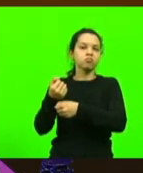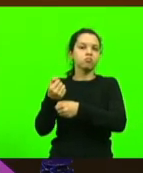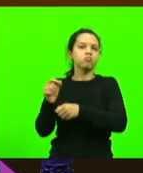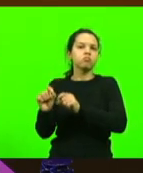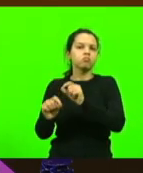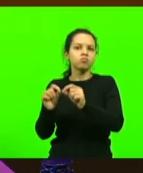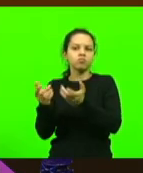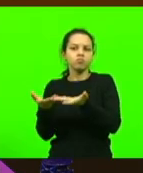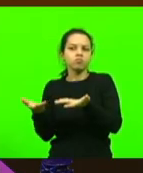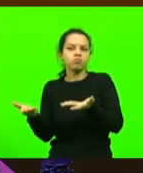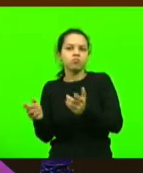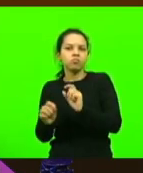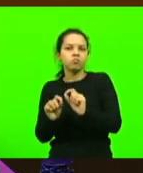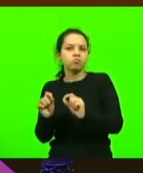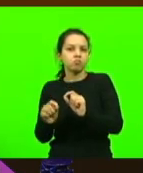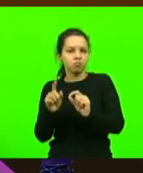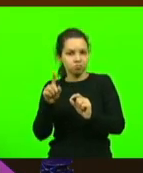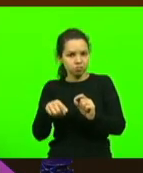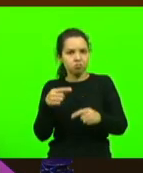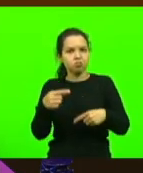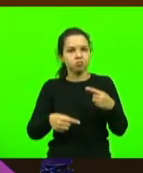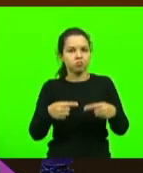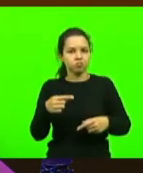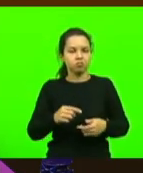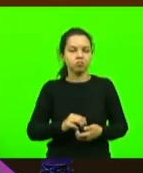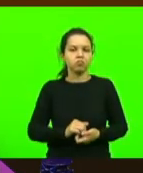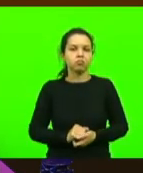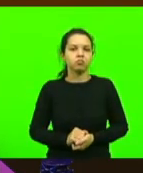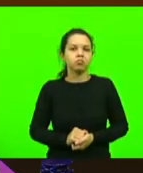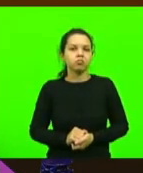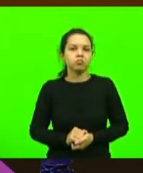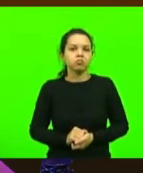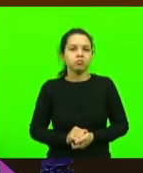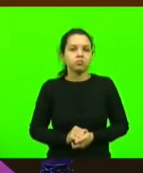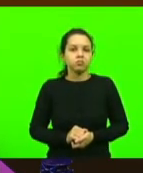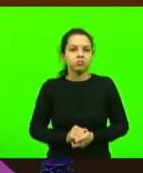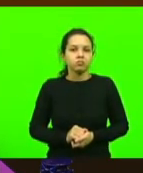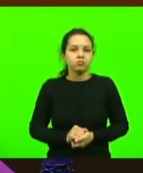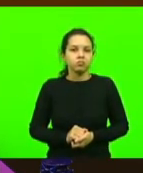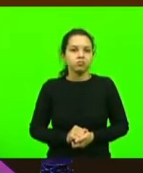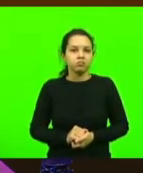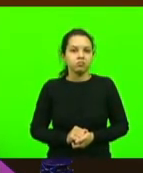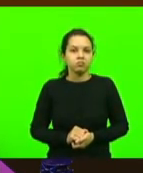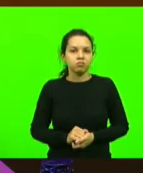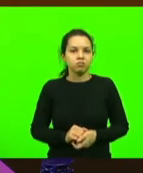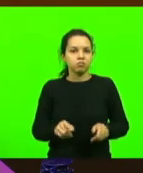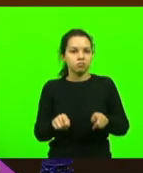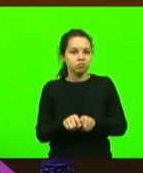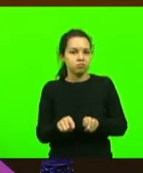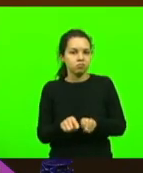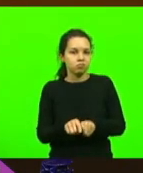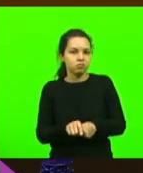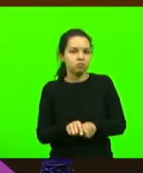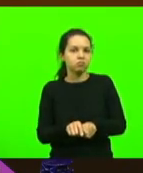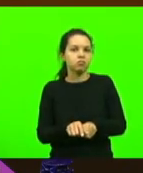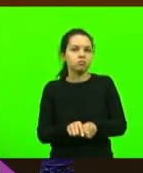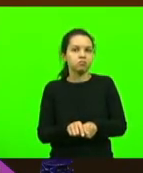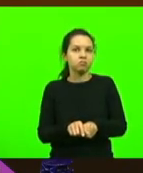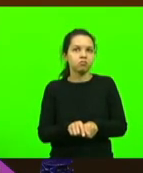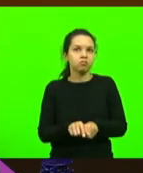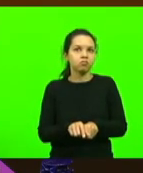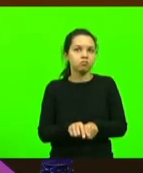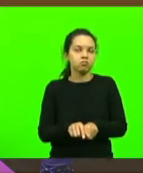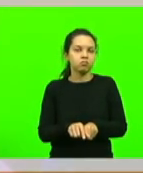a todo esse debate I e II dentro o e dentro dessa